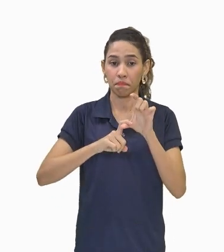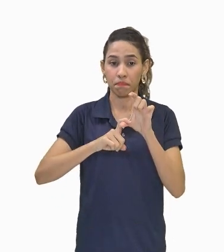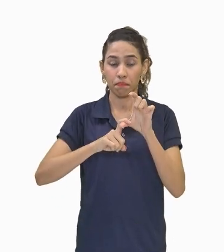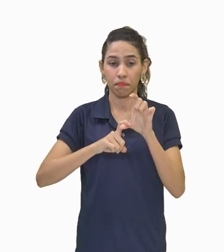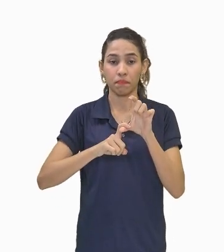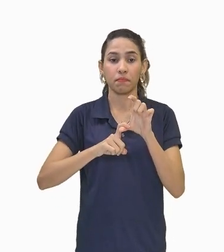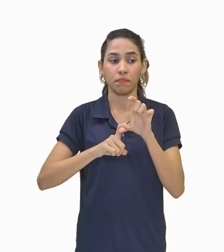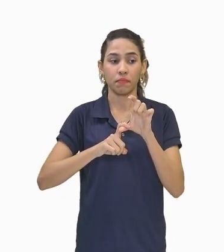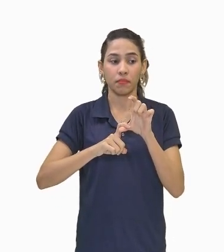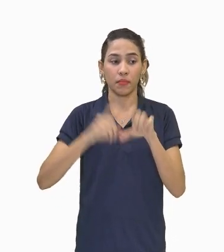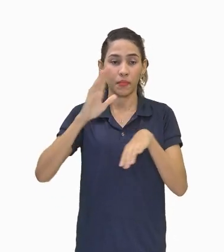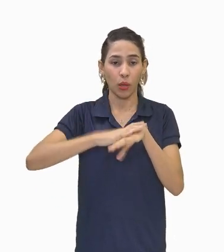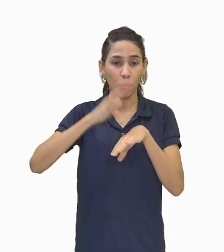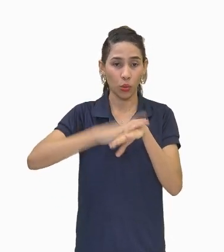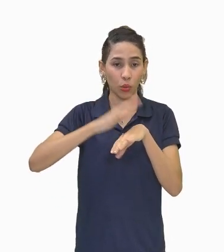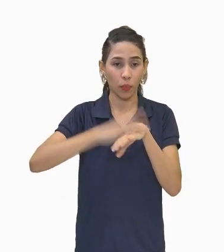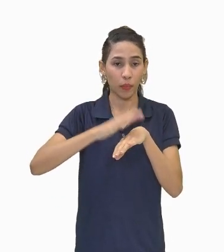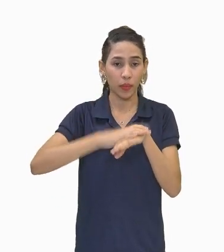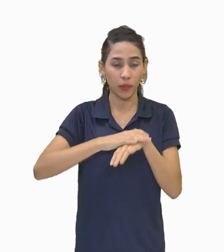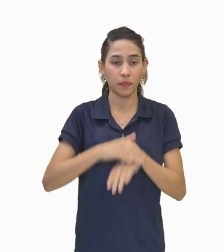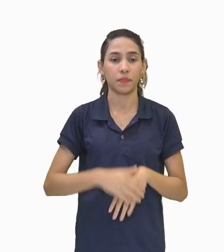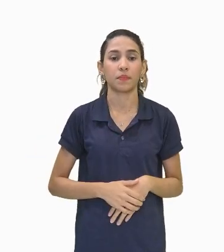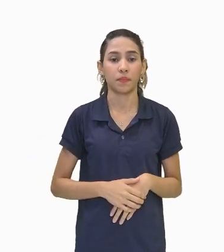em paralelo operam